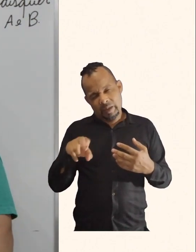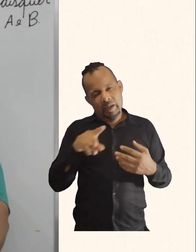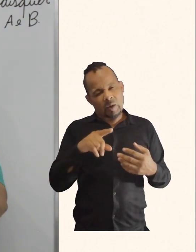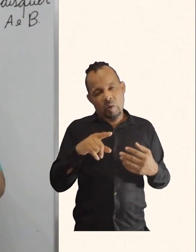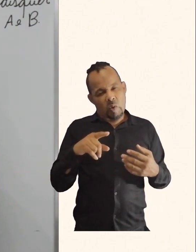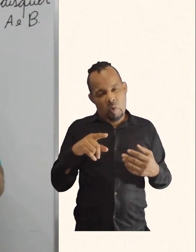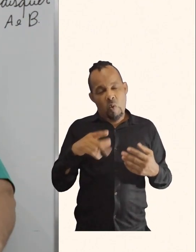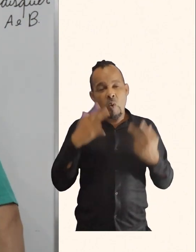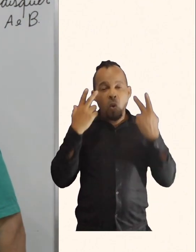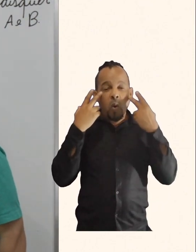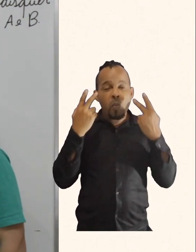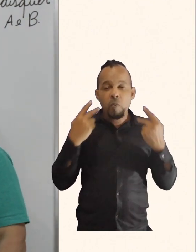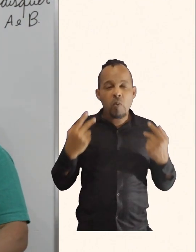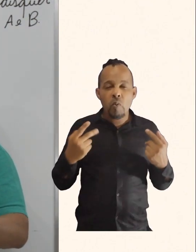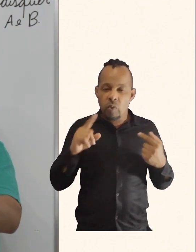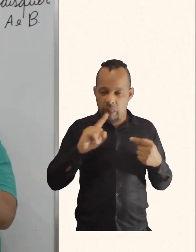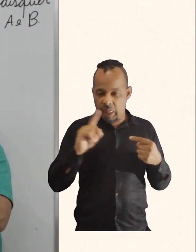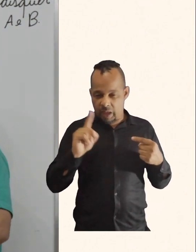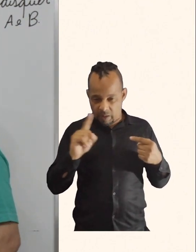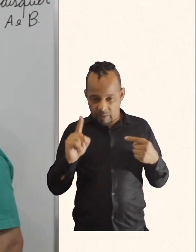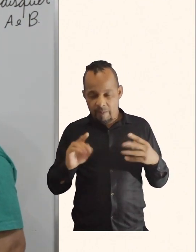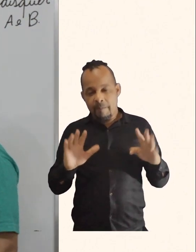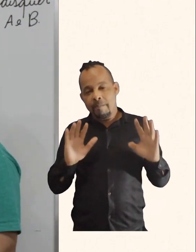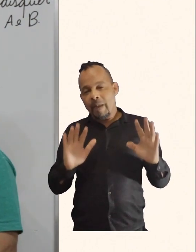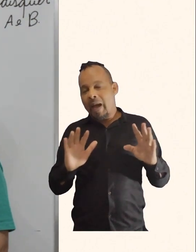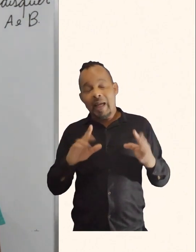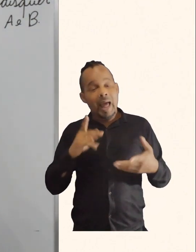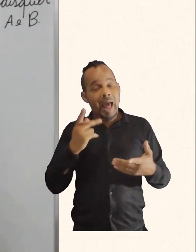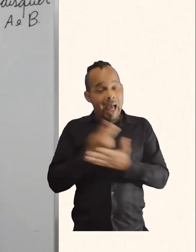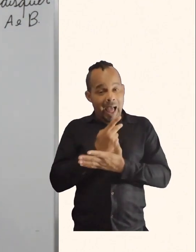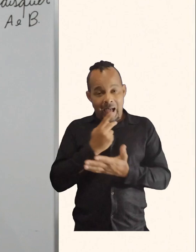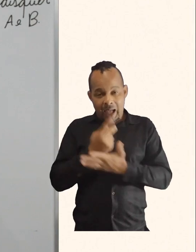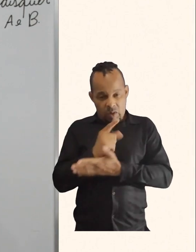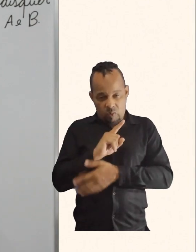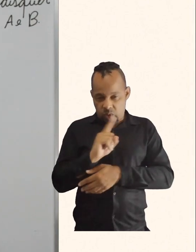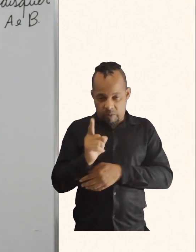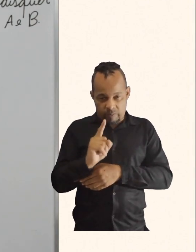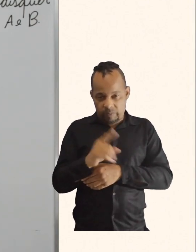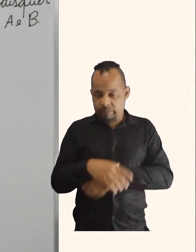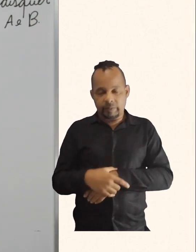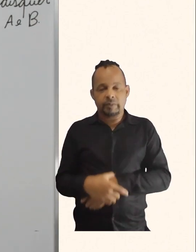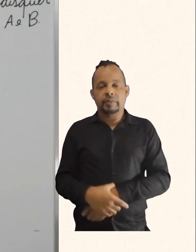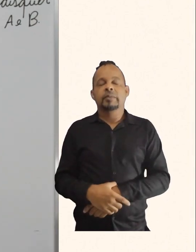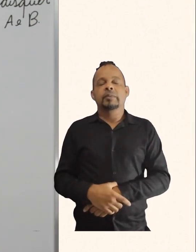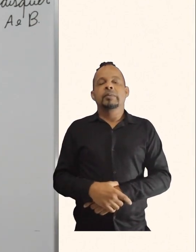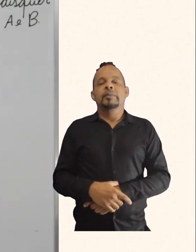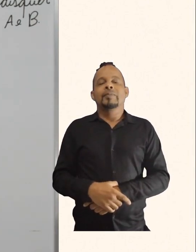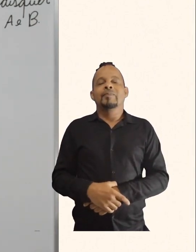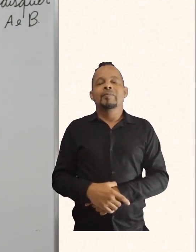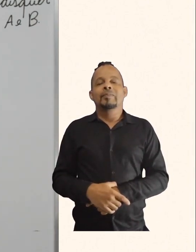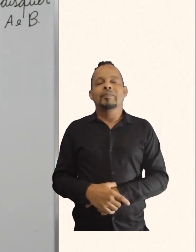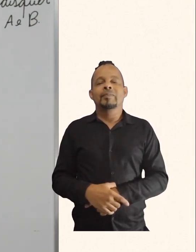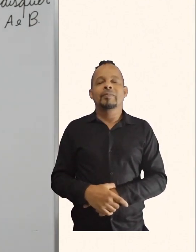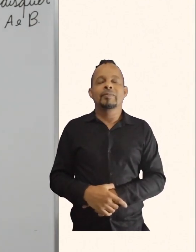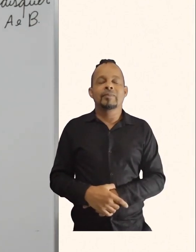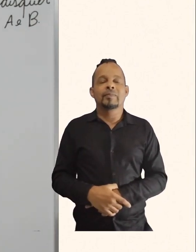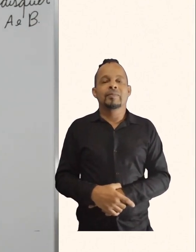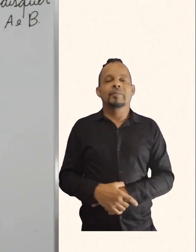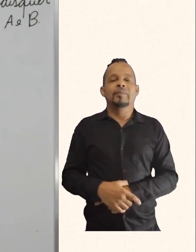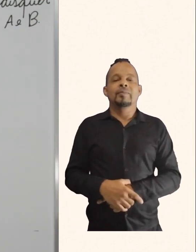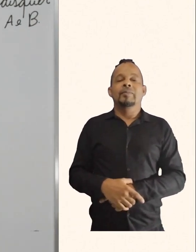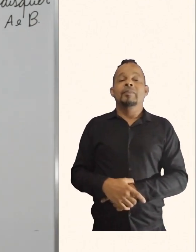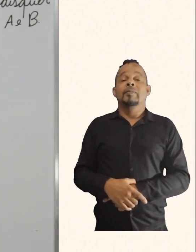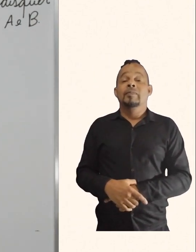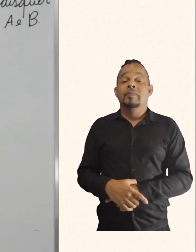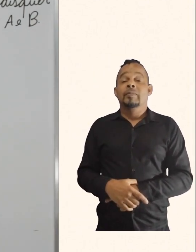comum, acho que eu nunca vi dessa maneira nos livros, mas não está errado, ok? E vamos então pensar